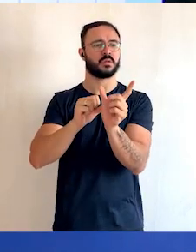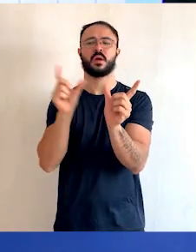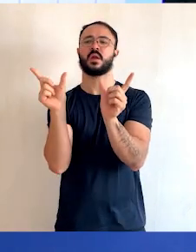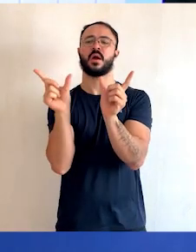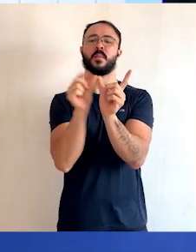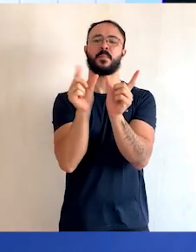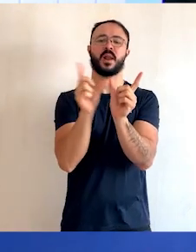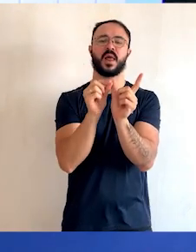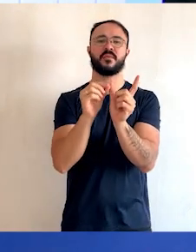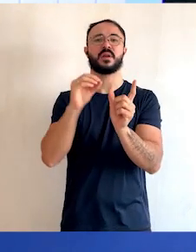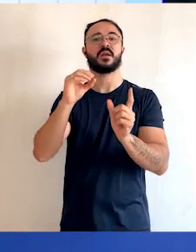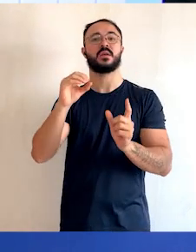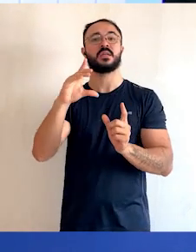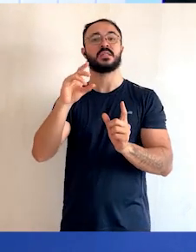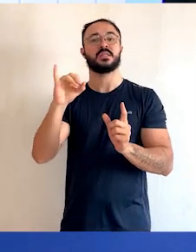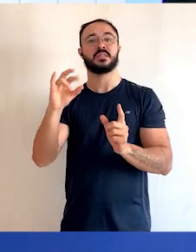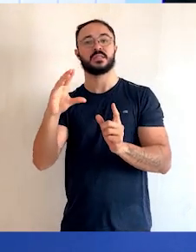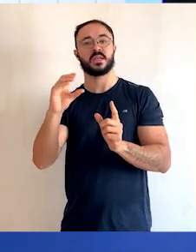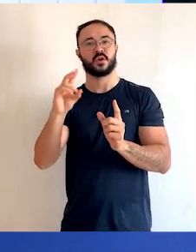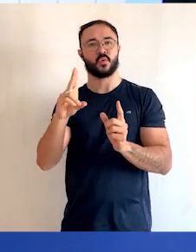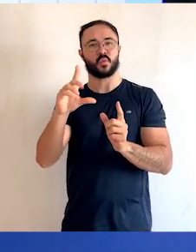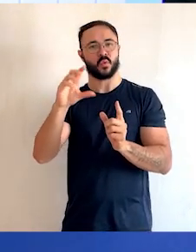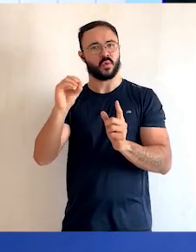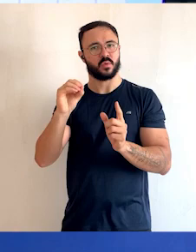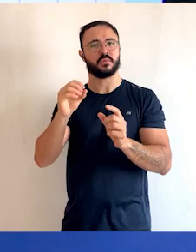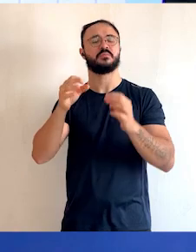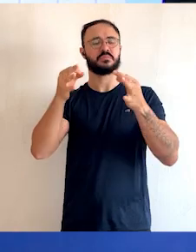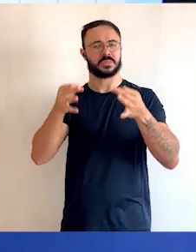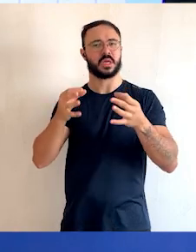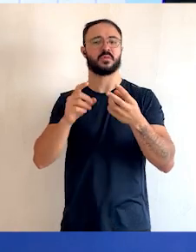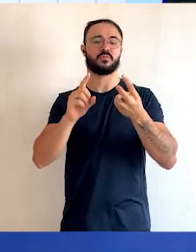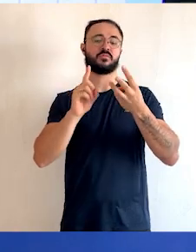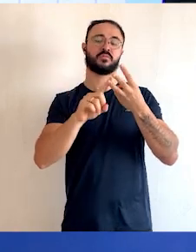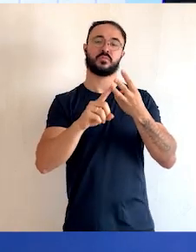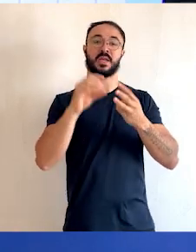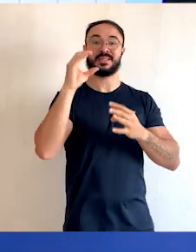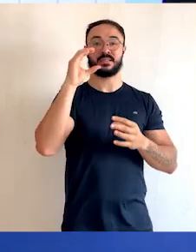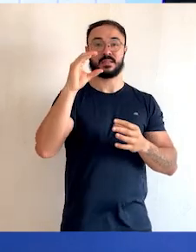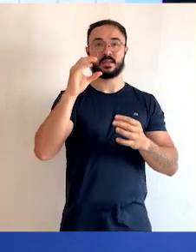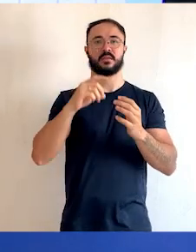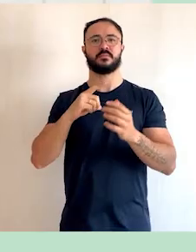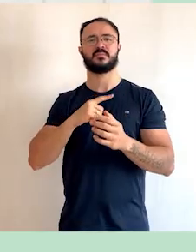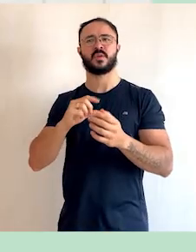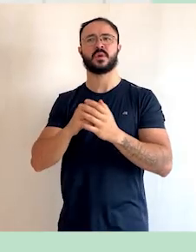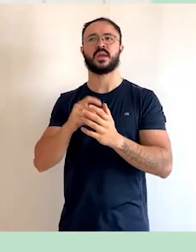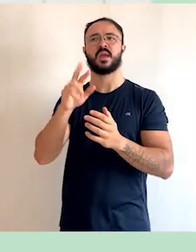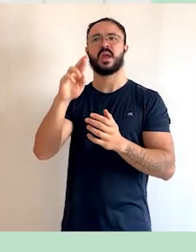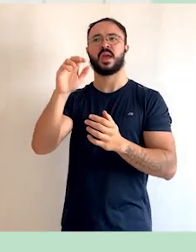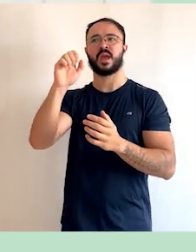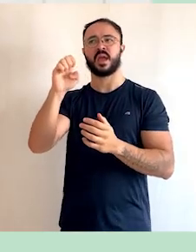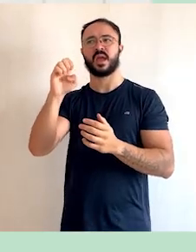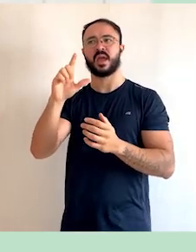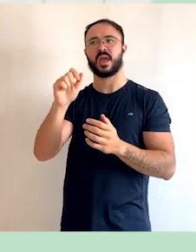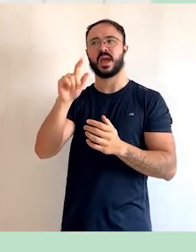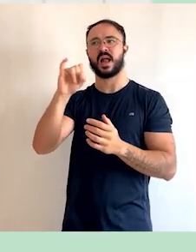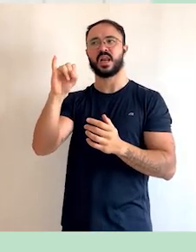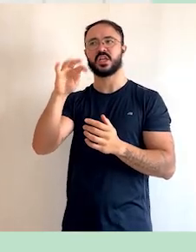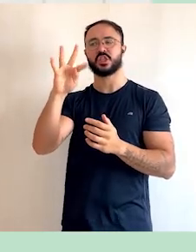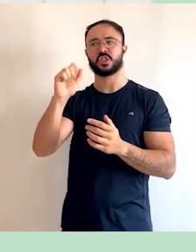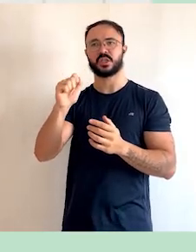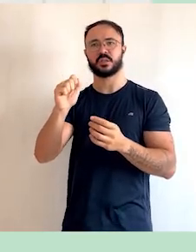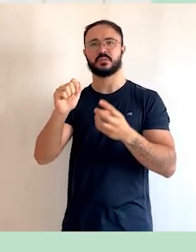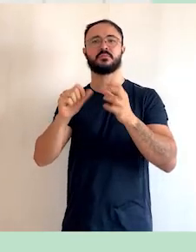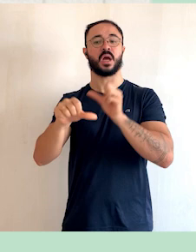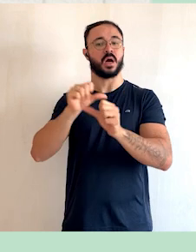realista. Esta palavra veio da palavra real e foi formada a partir de um sufixo, do acréscimo de um